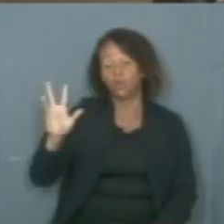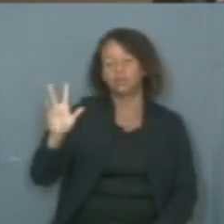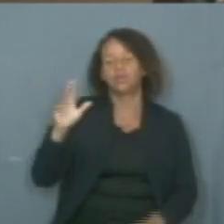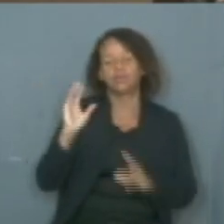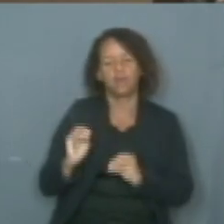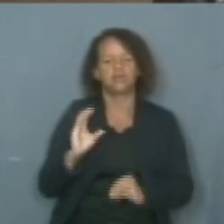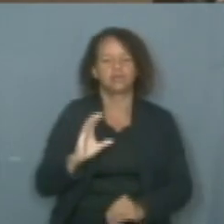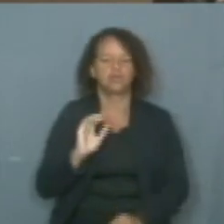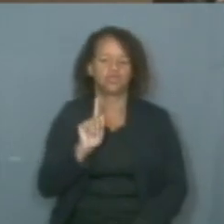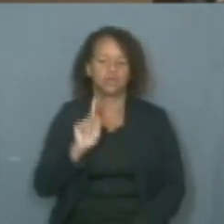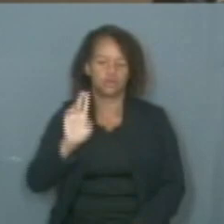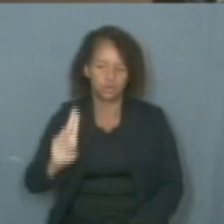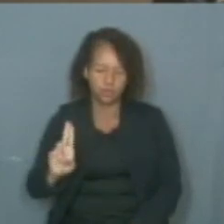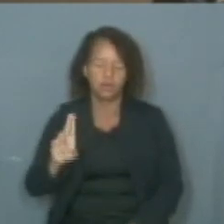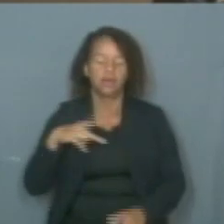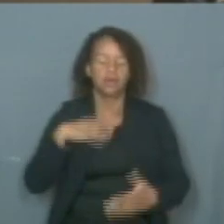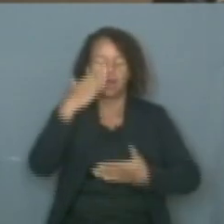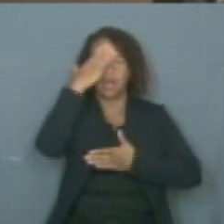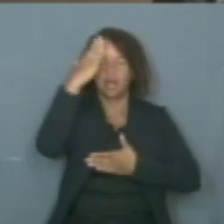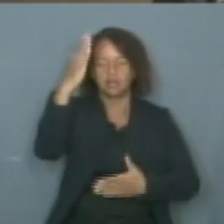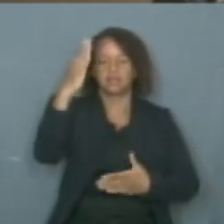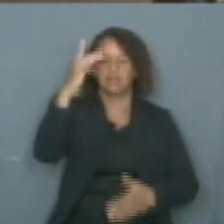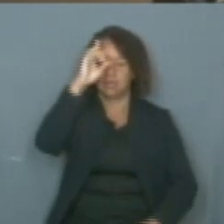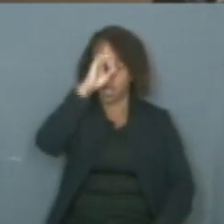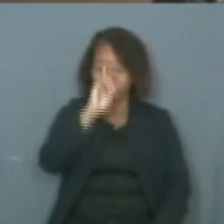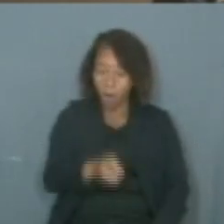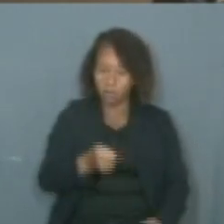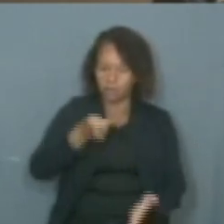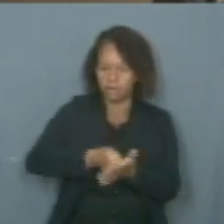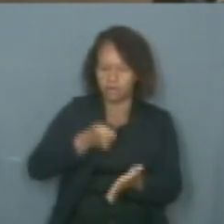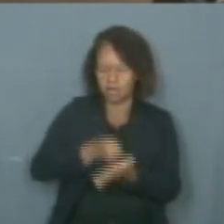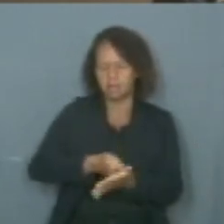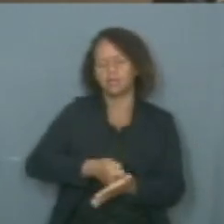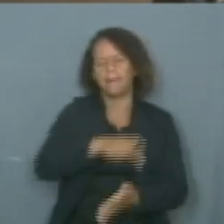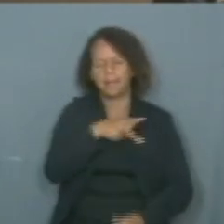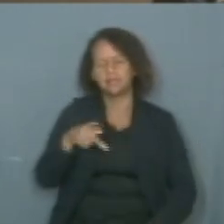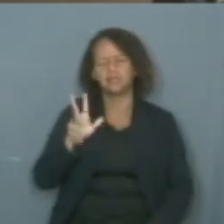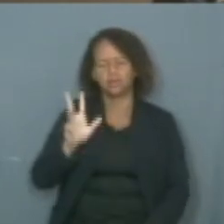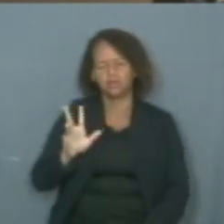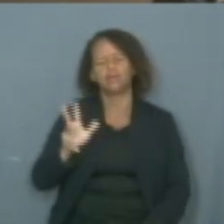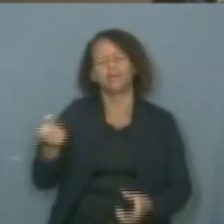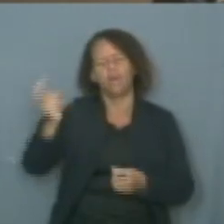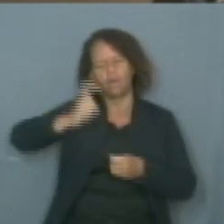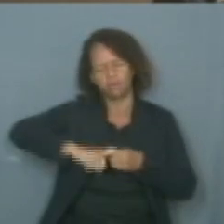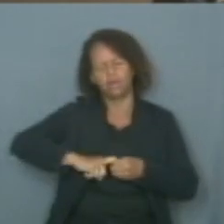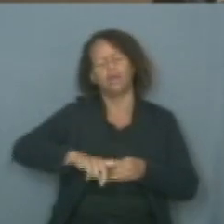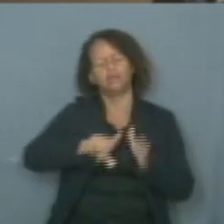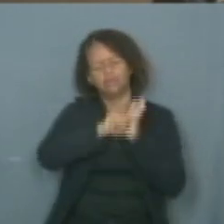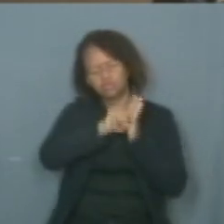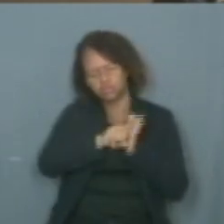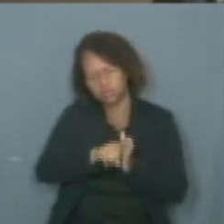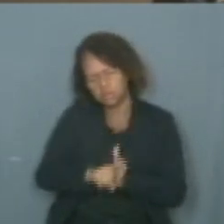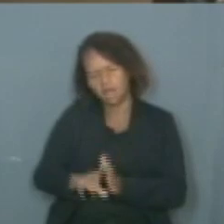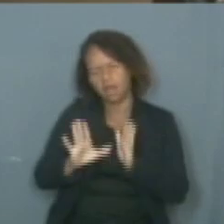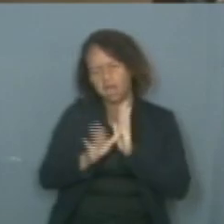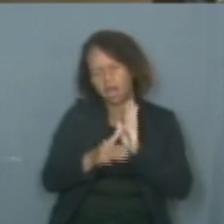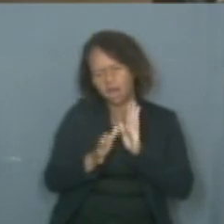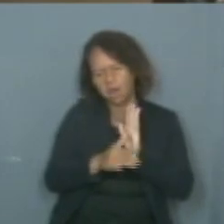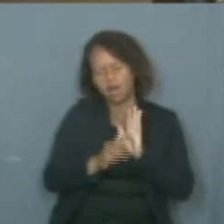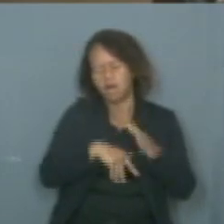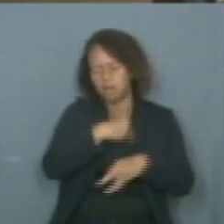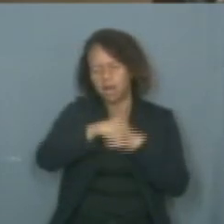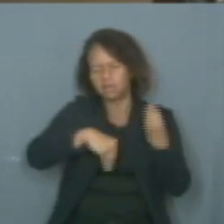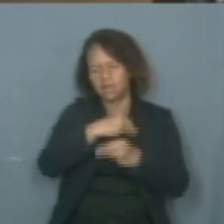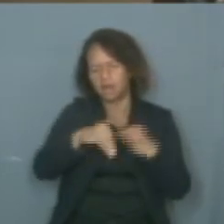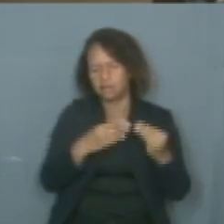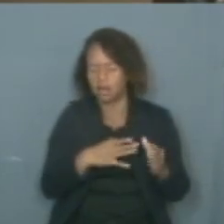Geral da União. Foram elas, graças à ordem firme do presidente Lula, que voltaram a investigar as fraudes e puderam desbaratar